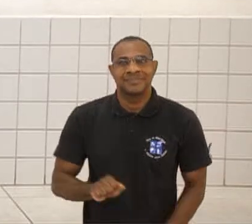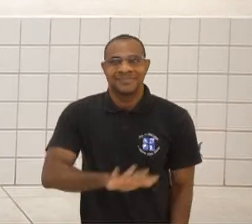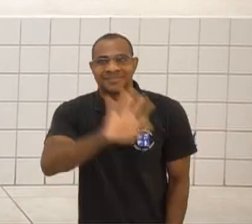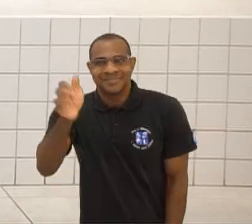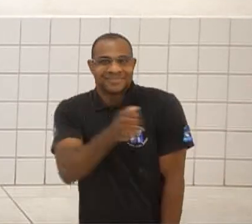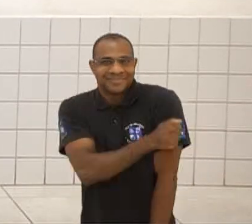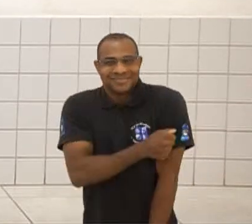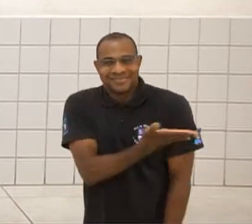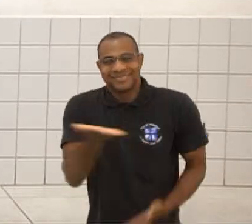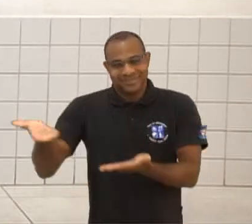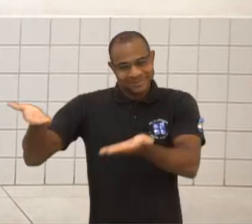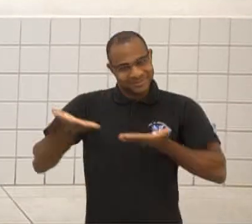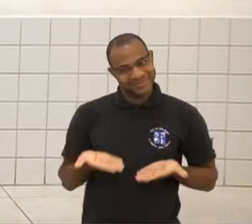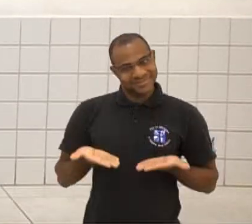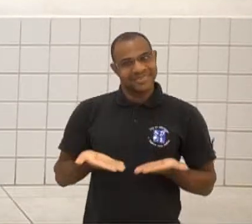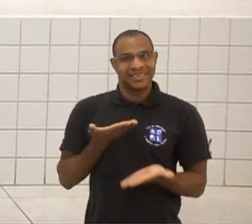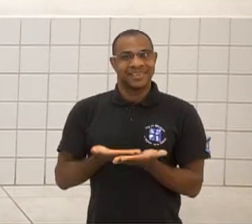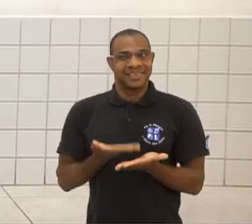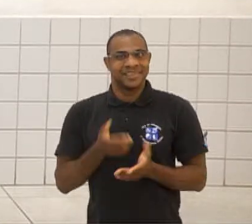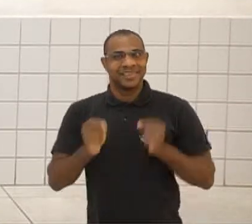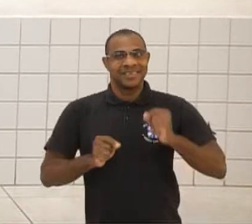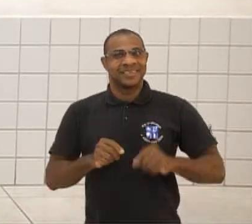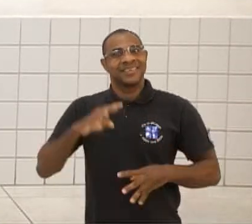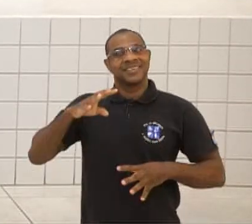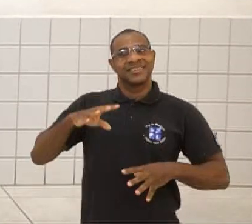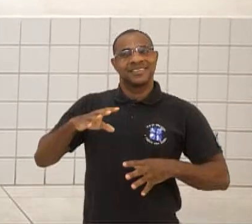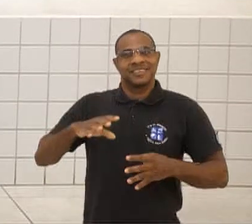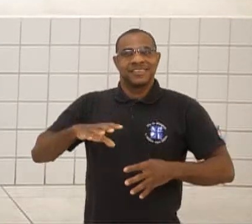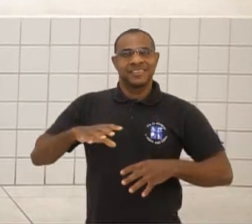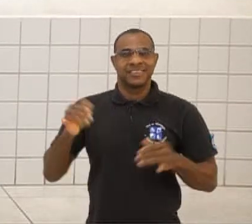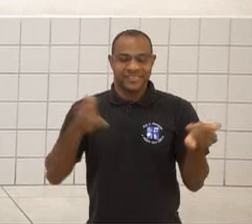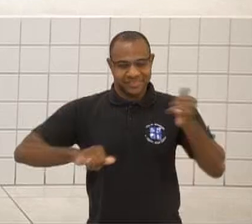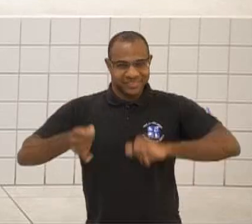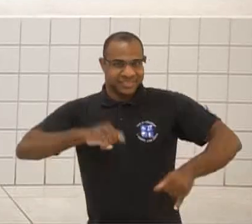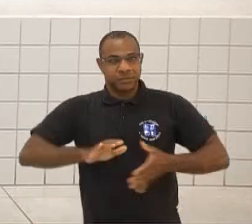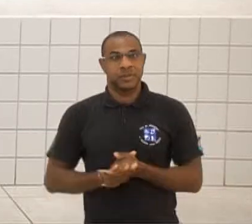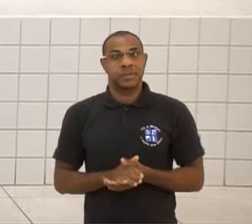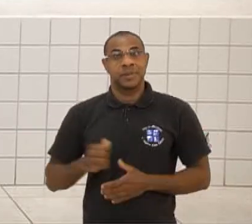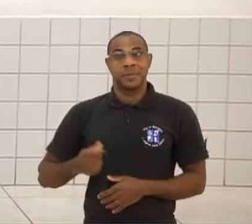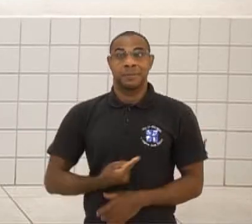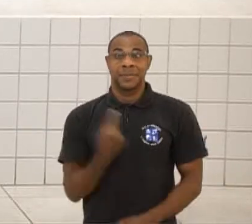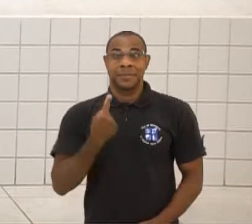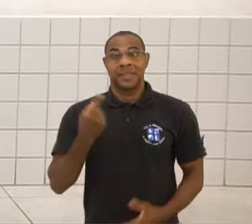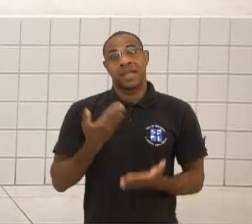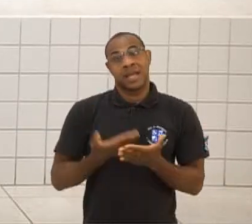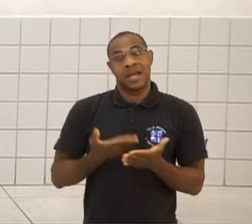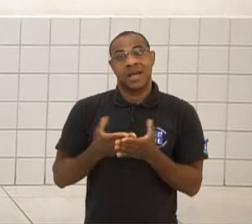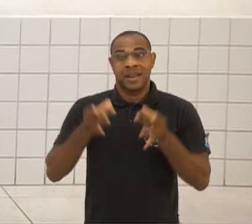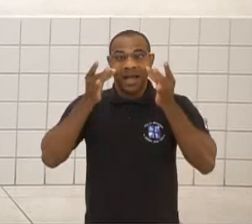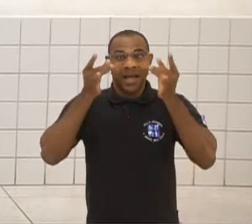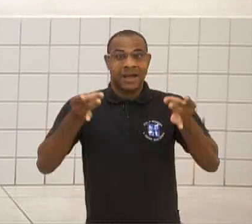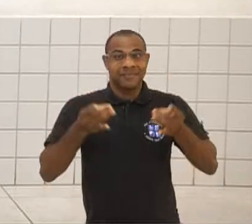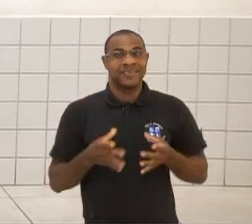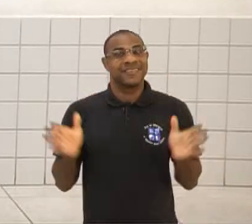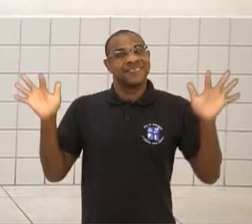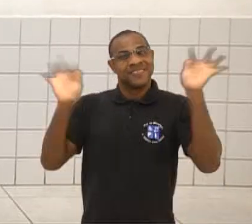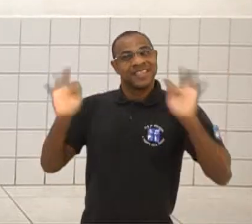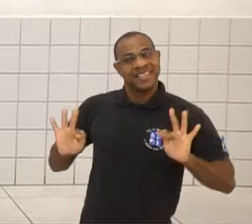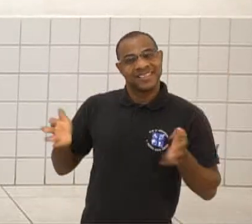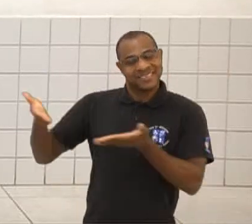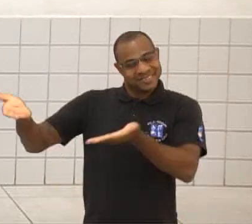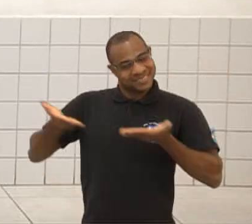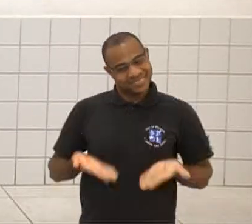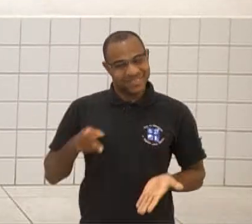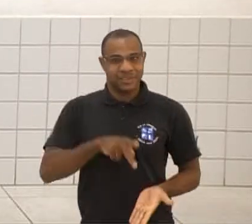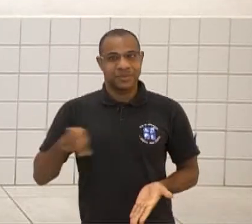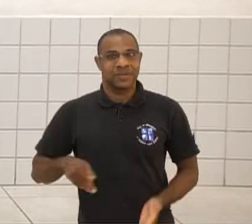Olá, alunos! Bem-vindos a mais uma aula de Química. Dessa vez, a nossa primeira aula ao vivo. Estamos muito felizes de receber aqui com a